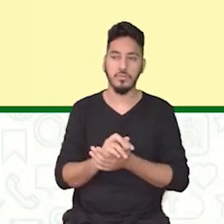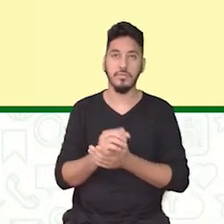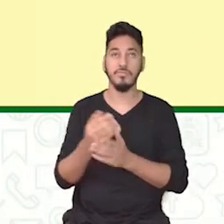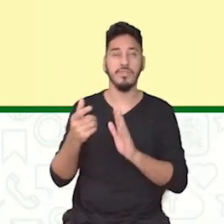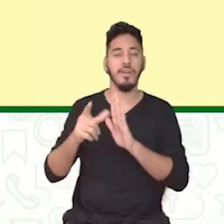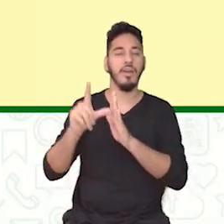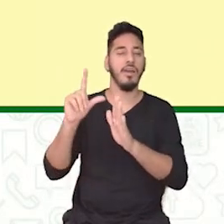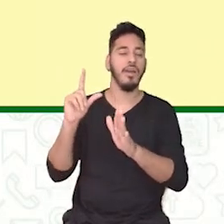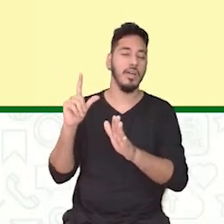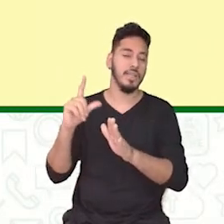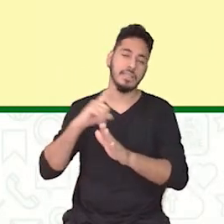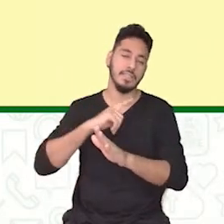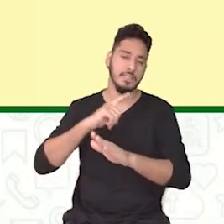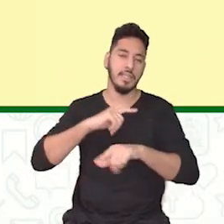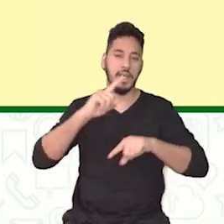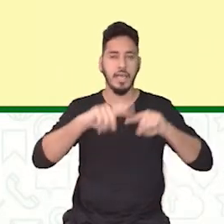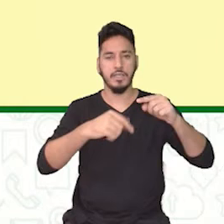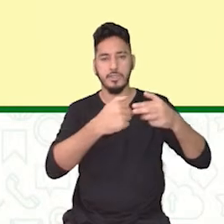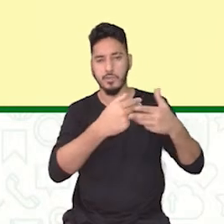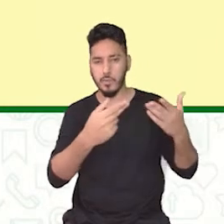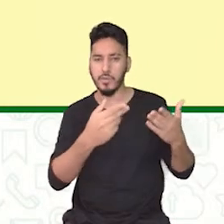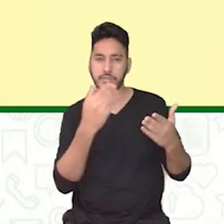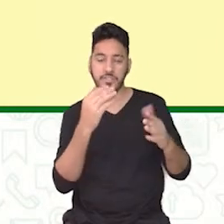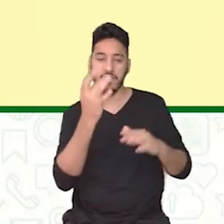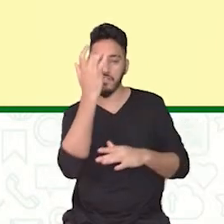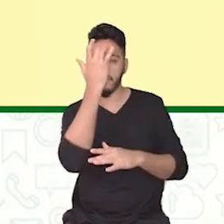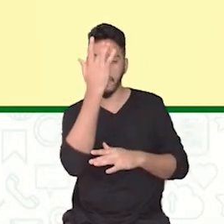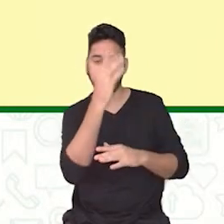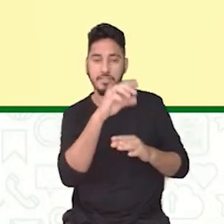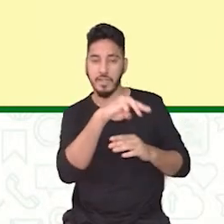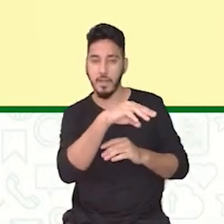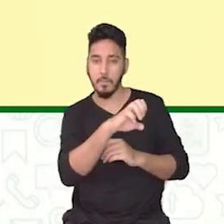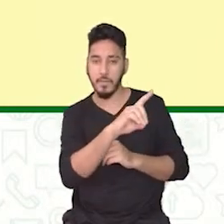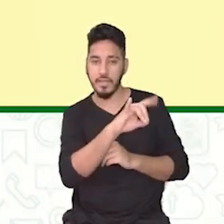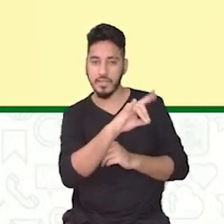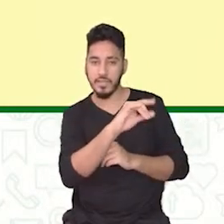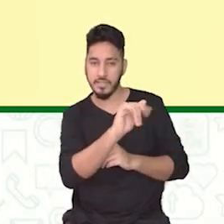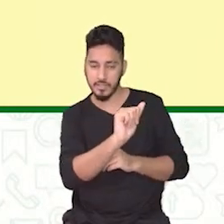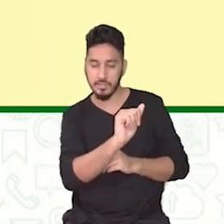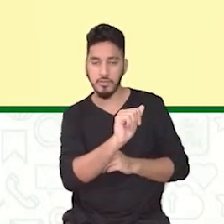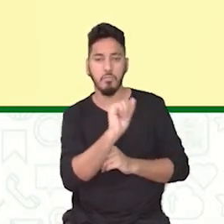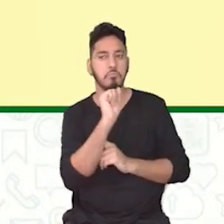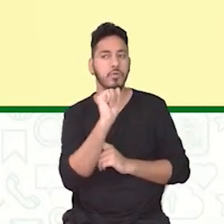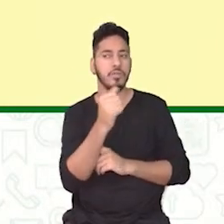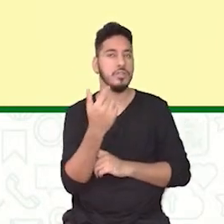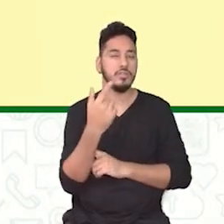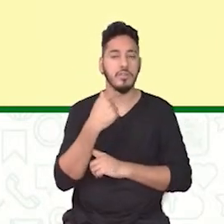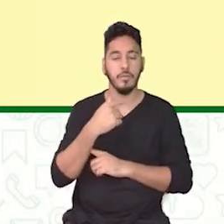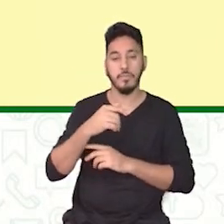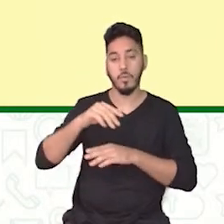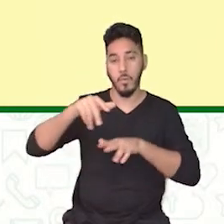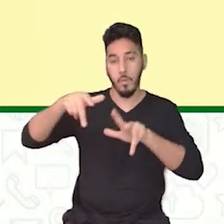claro, os instrumentos de medida, isso poderia ser medido com o